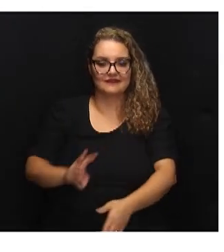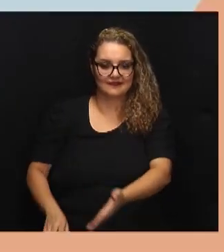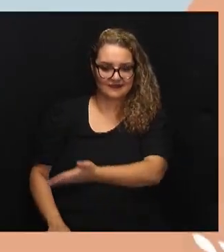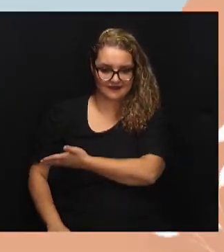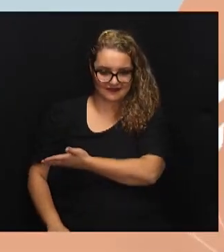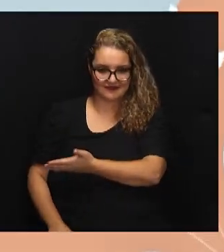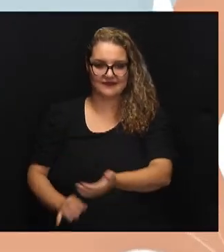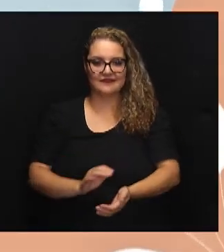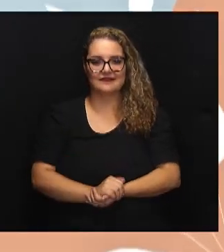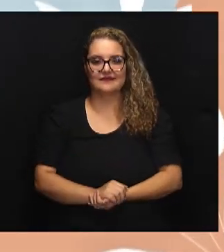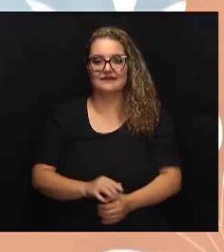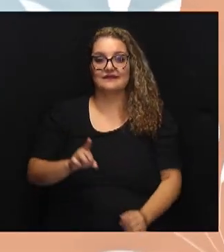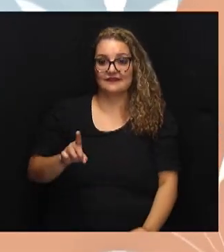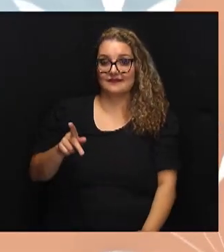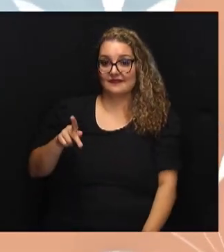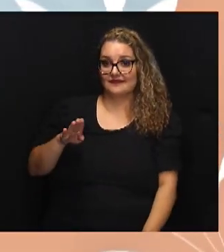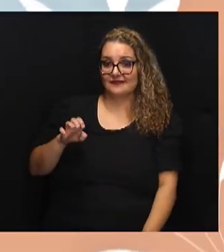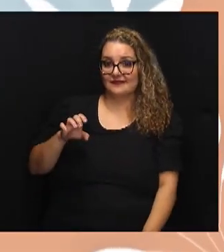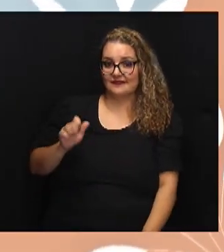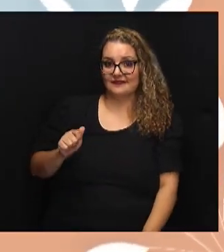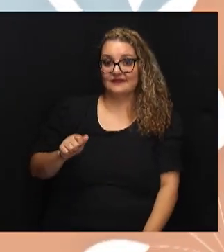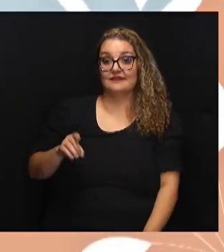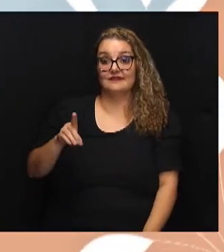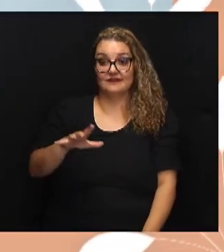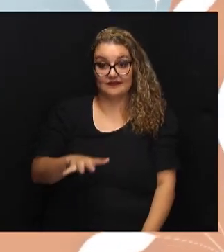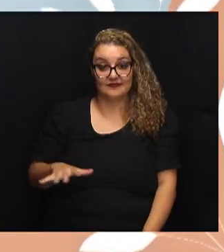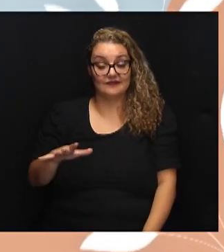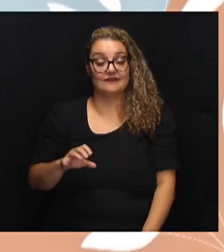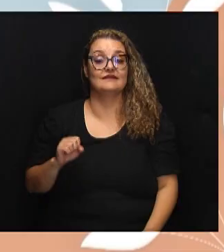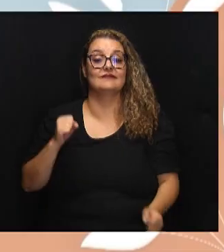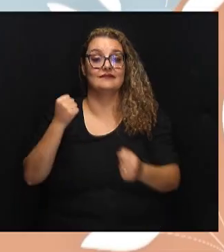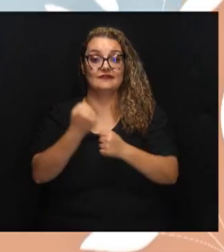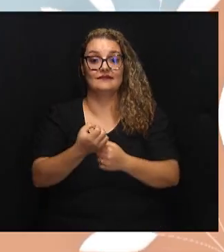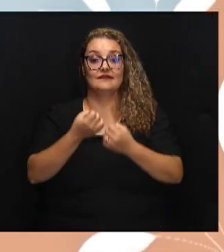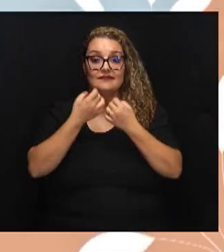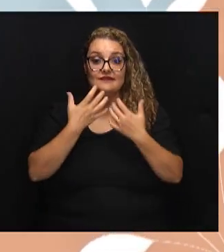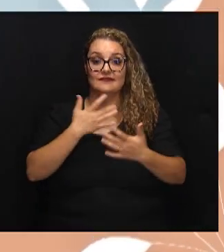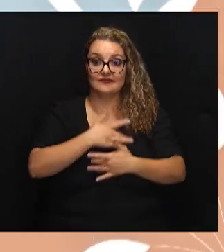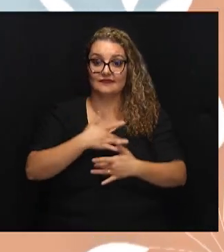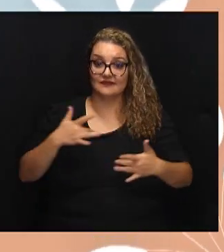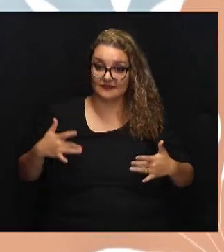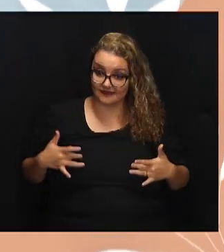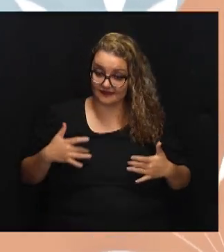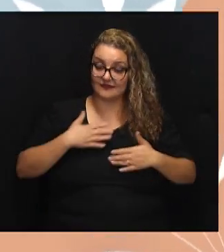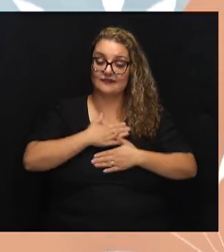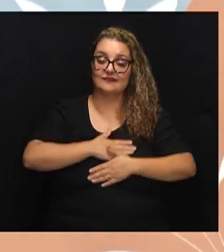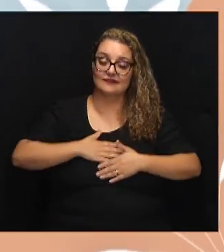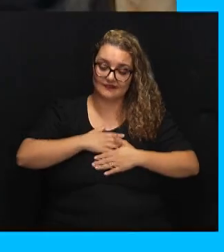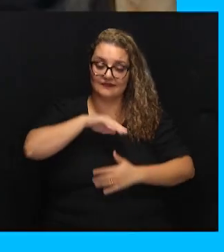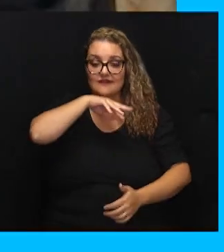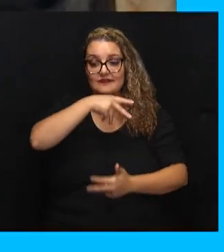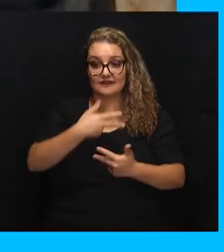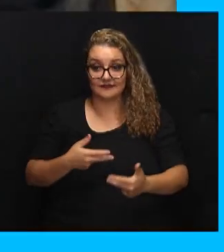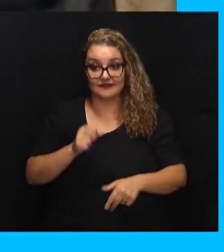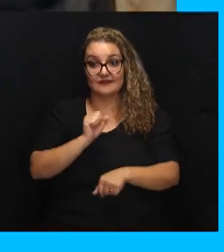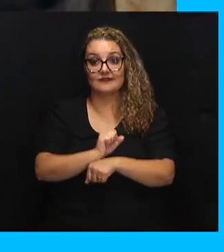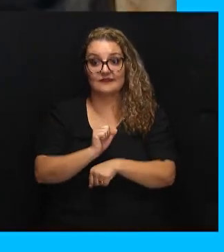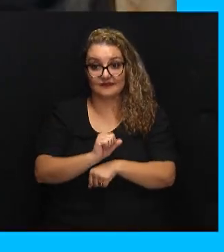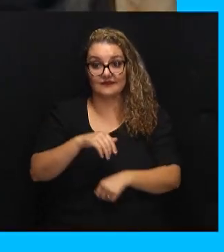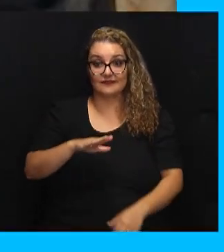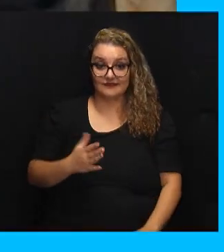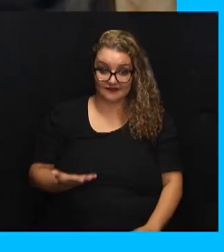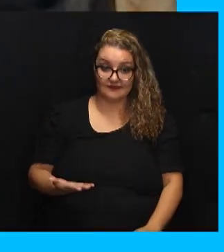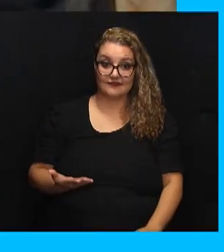O DPBEA, Departamento de Proteção e Bem-Estar Animal, tem mais bichinhos aguardando um lar. Esse